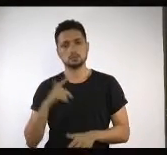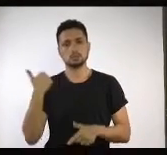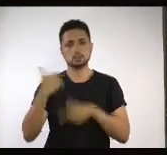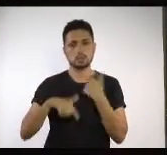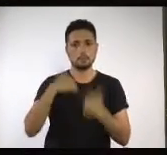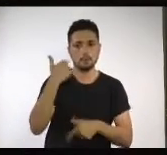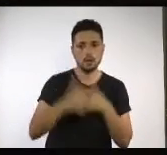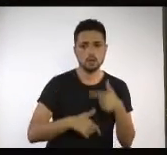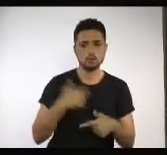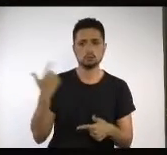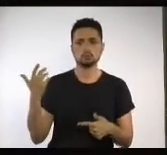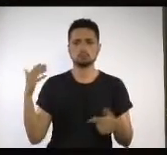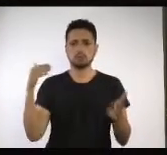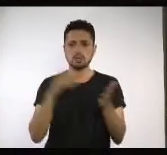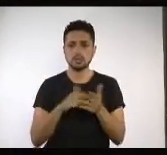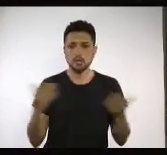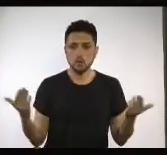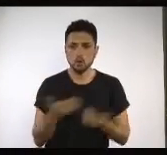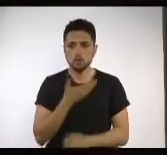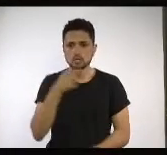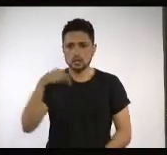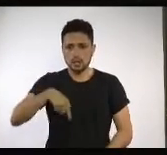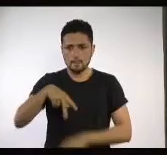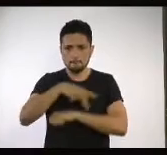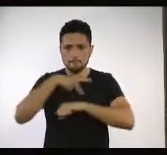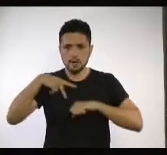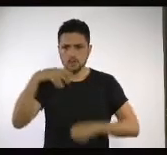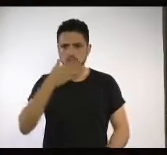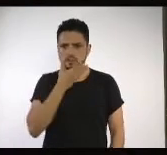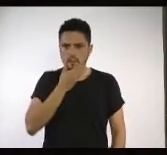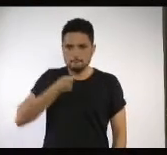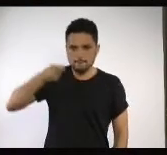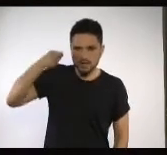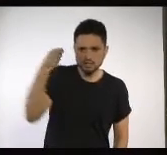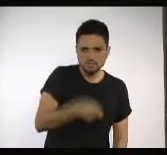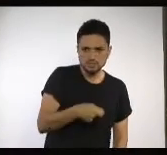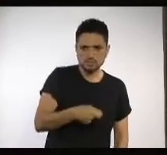são até hoje, nesse país machista e misógino, que ainda é o Brasil,